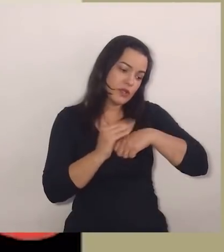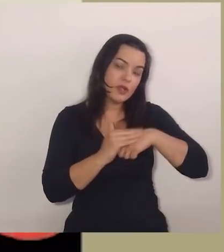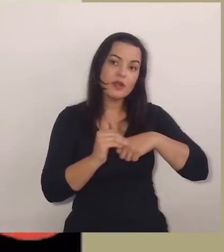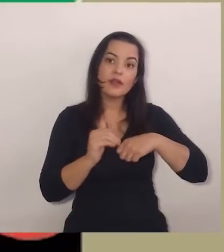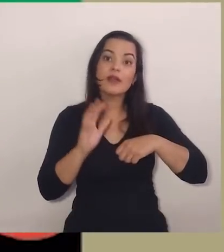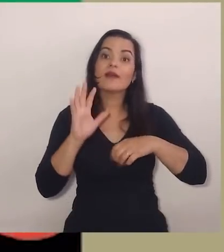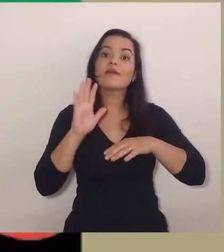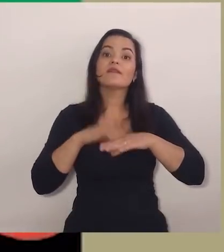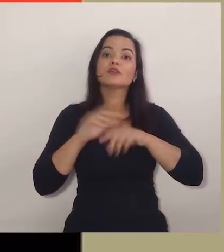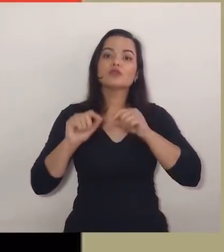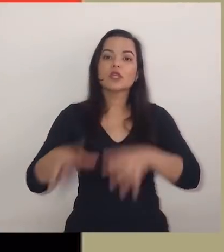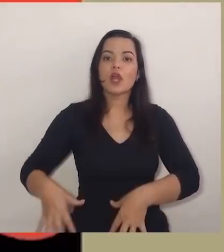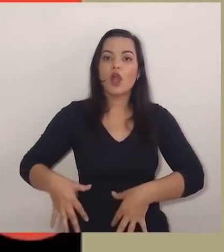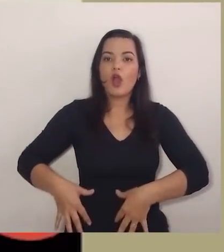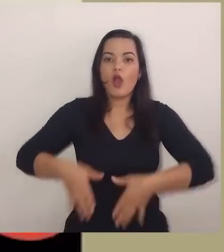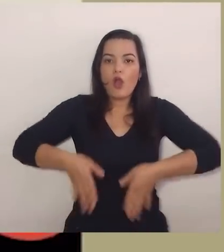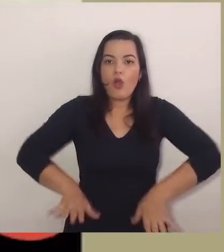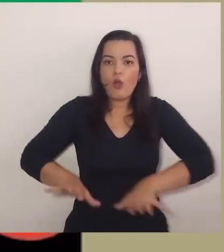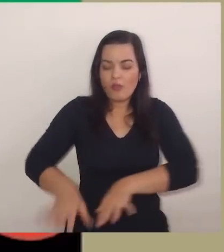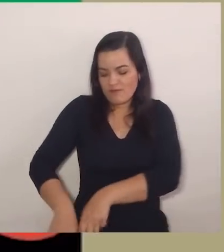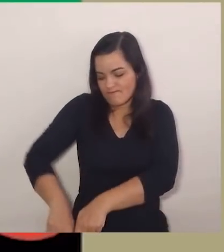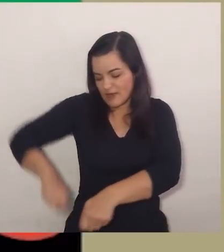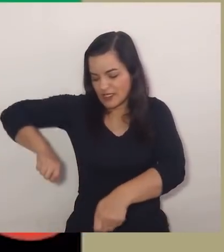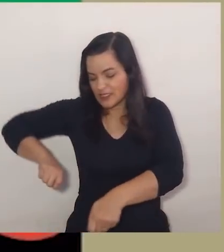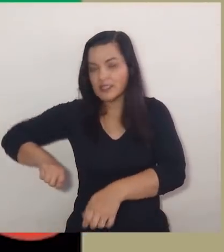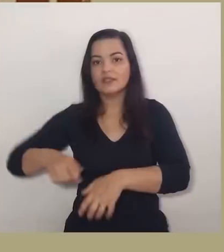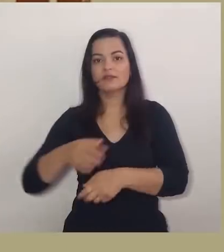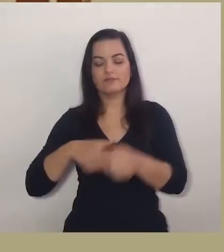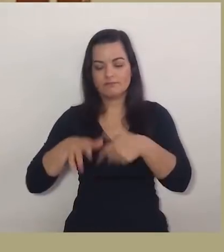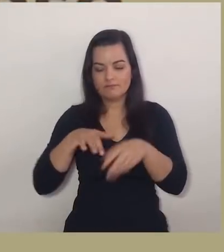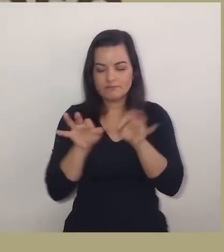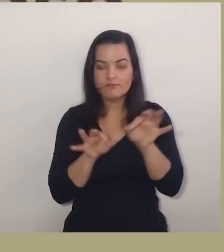para fazer uma boneca, chamada Abayomi.